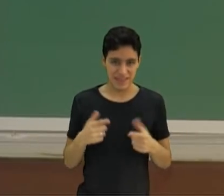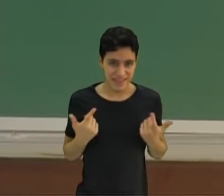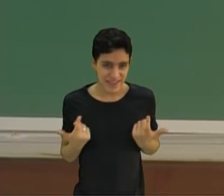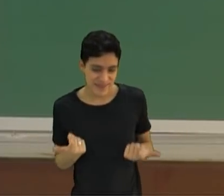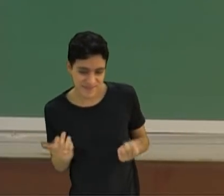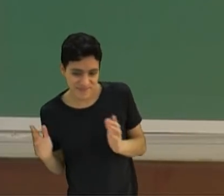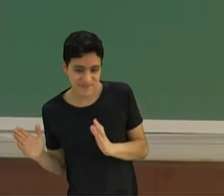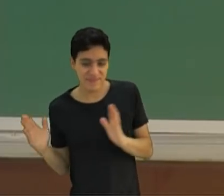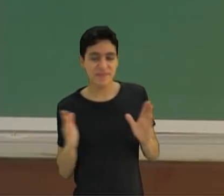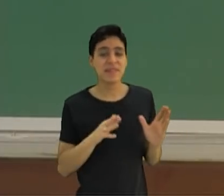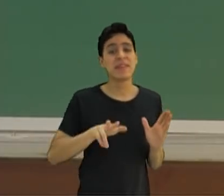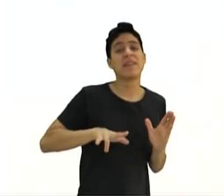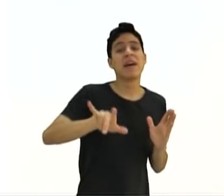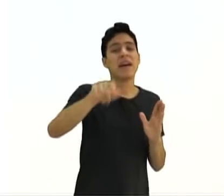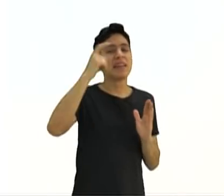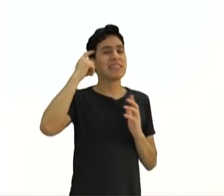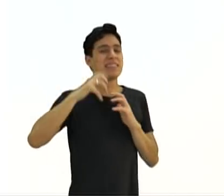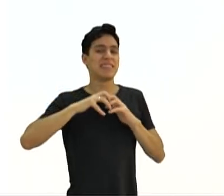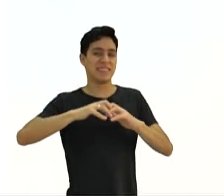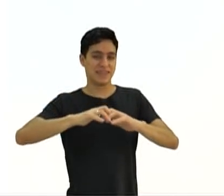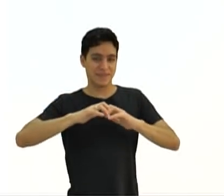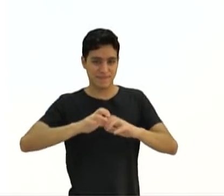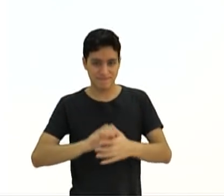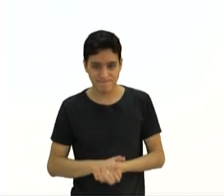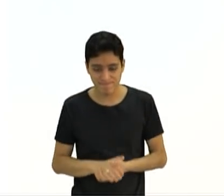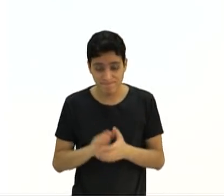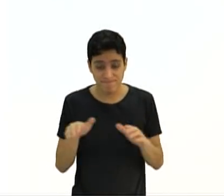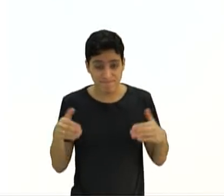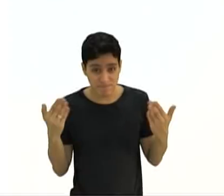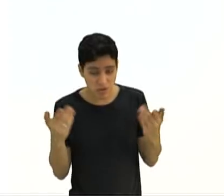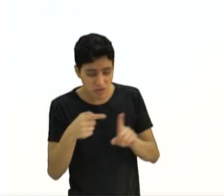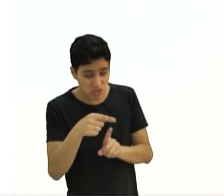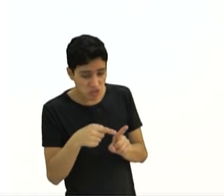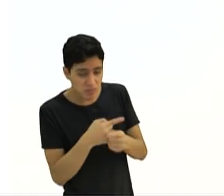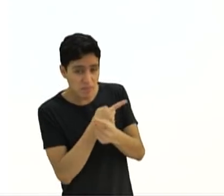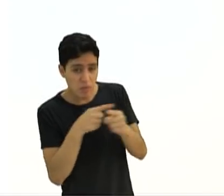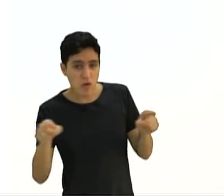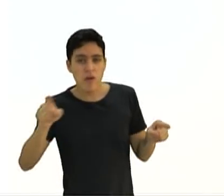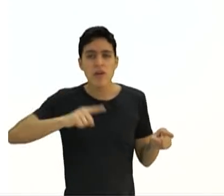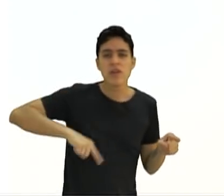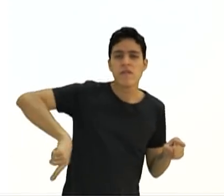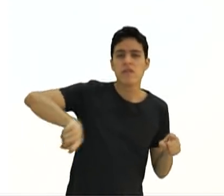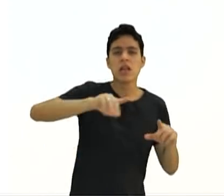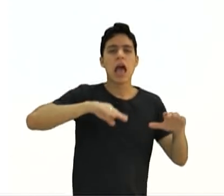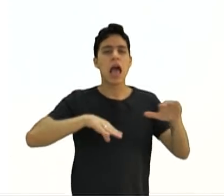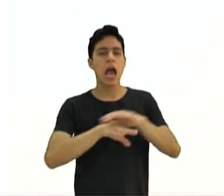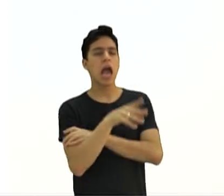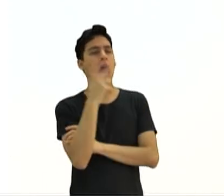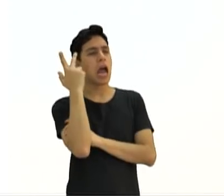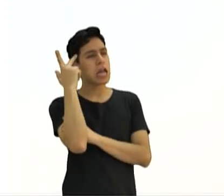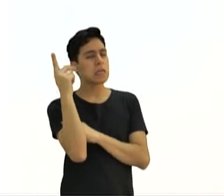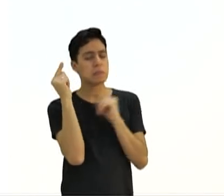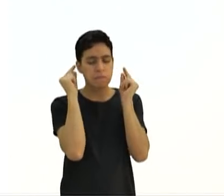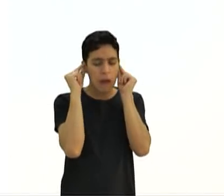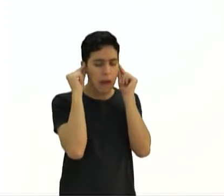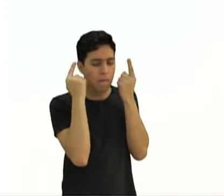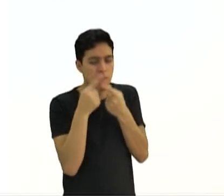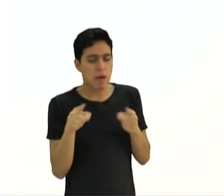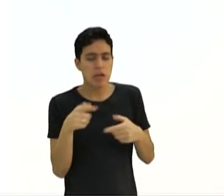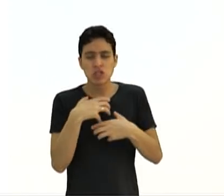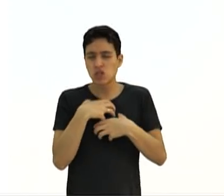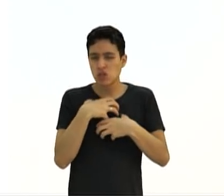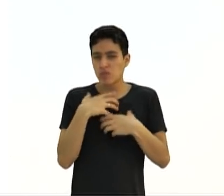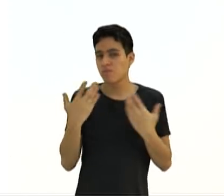Vamos refletir um pouco agora. Quais são as músicas que você costuma escutar e como